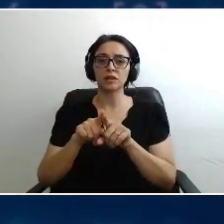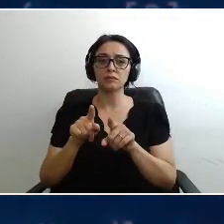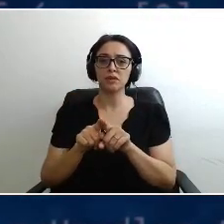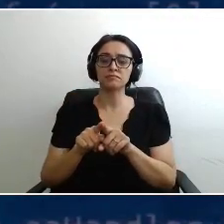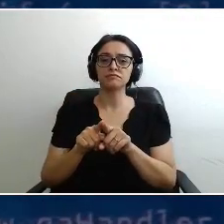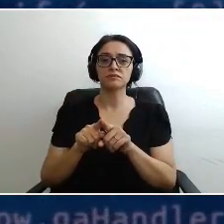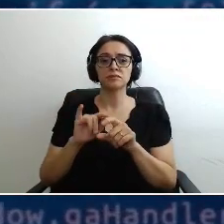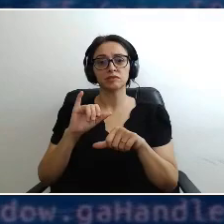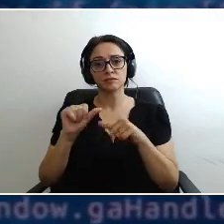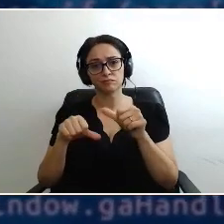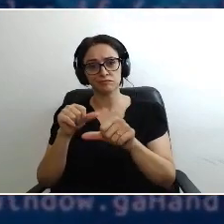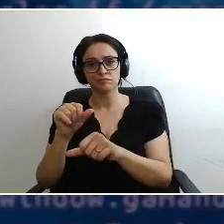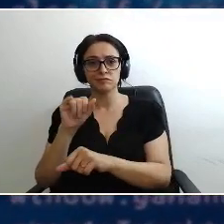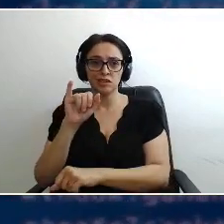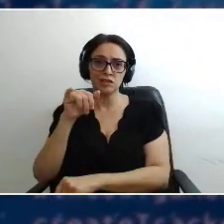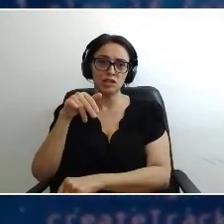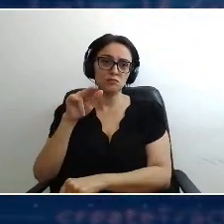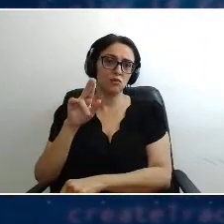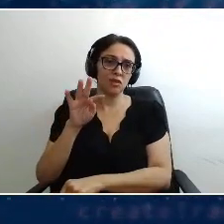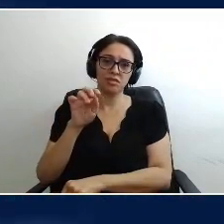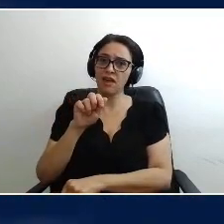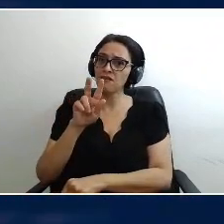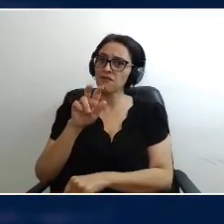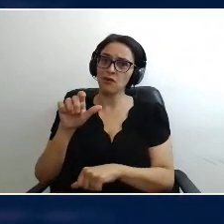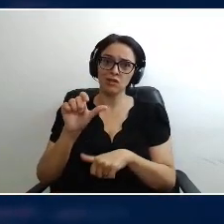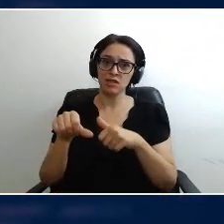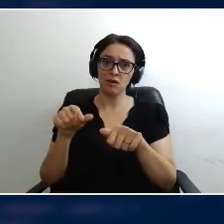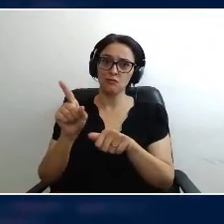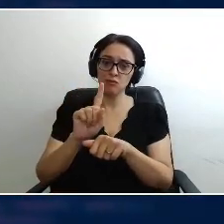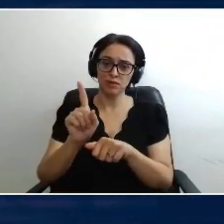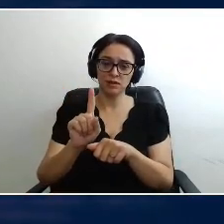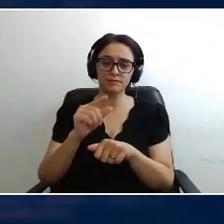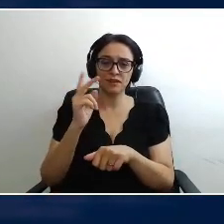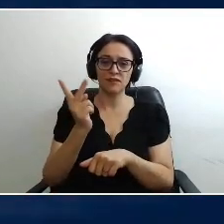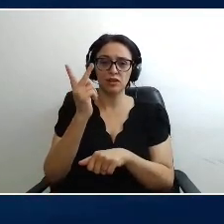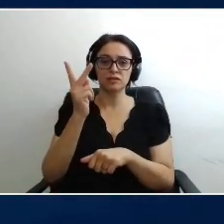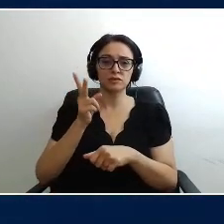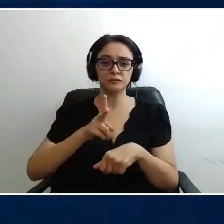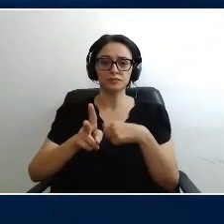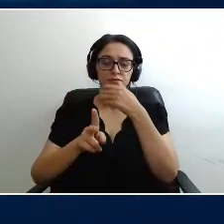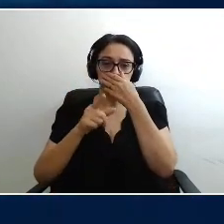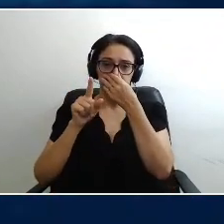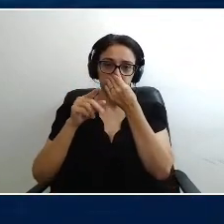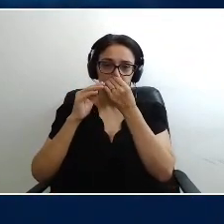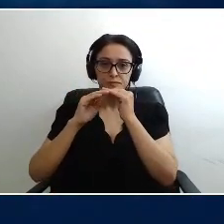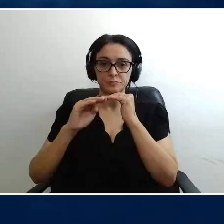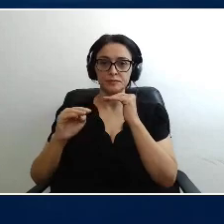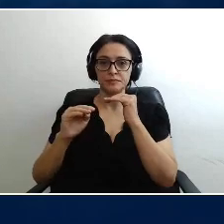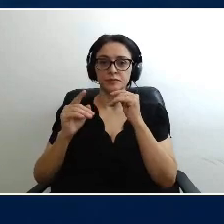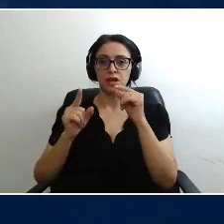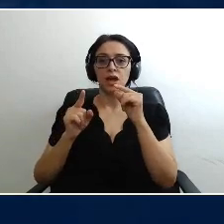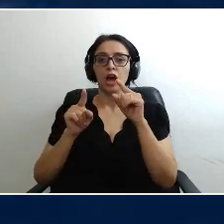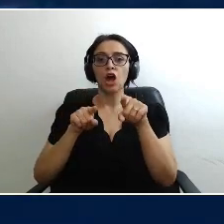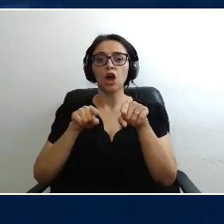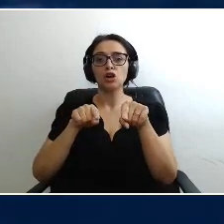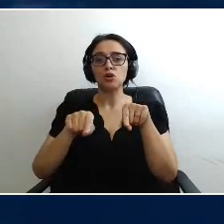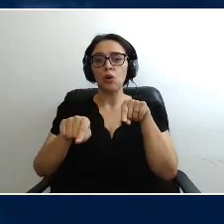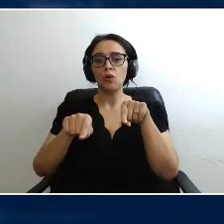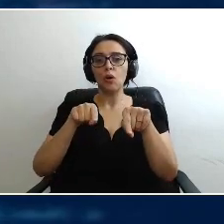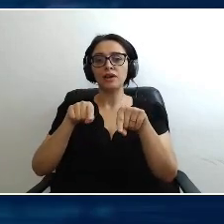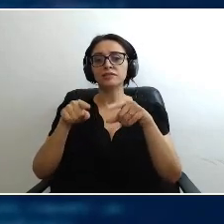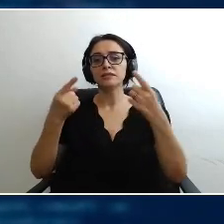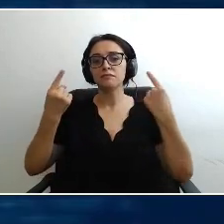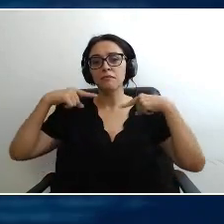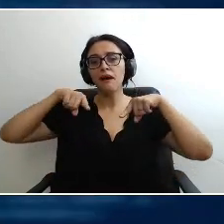Imutabilidade, o nome já entrega, né? Os valores não mudam, essa é a ideia. Isso é muito bom para concorrência e paralelismo, porque você consegue, por